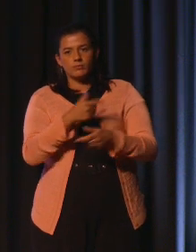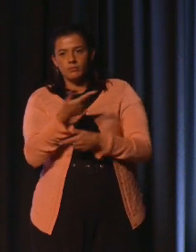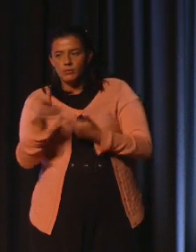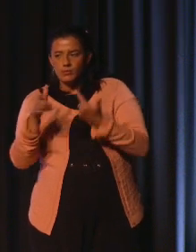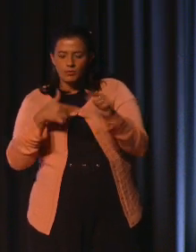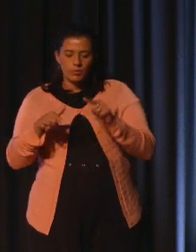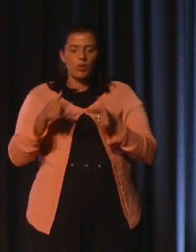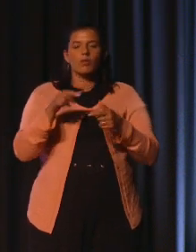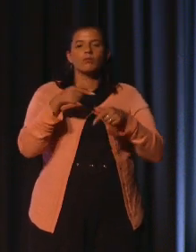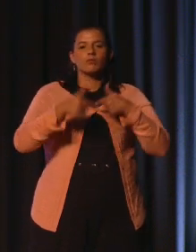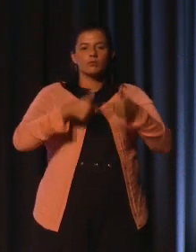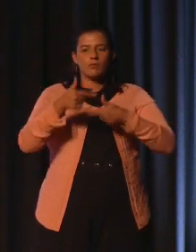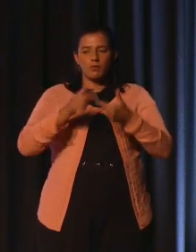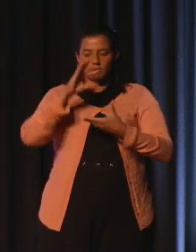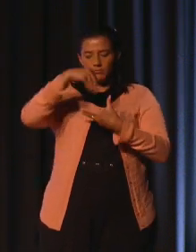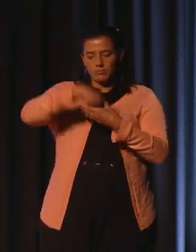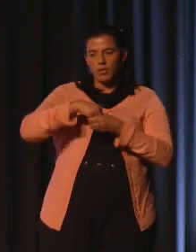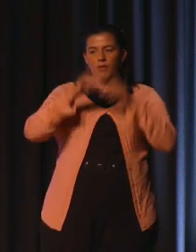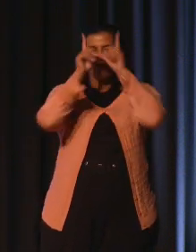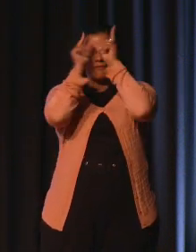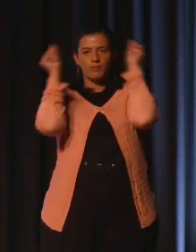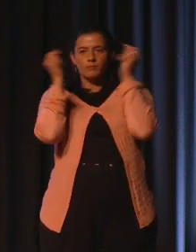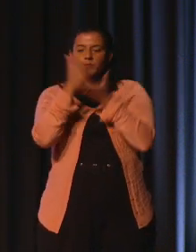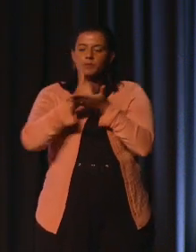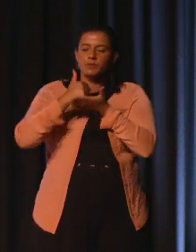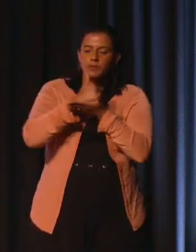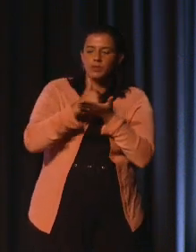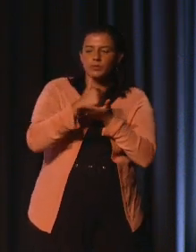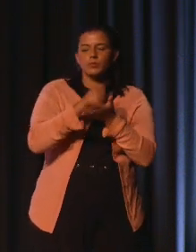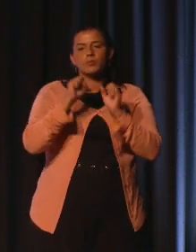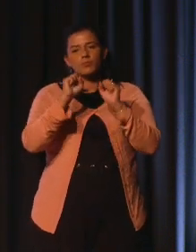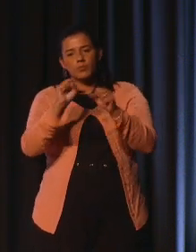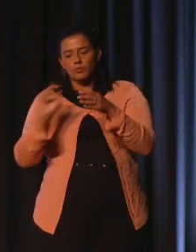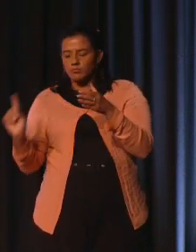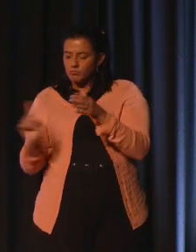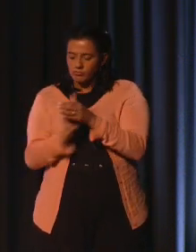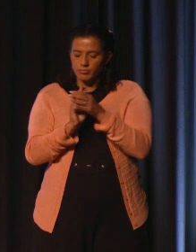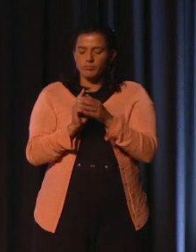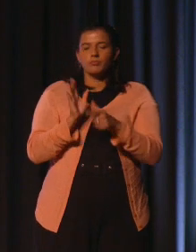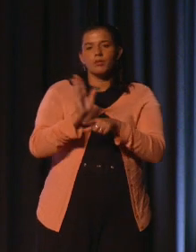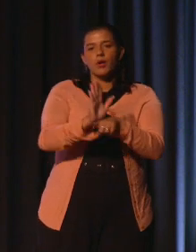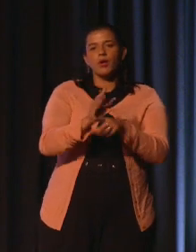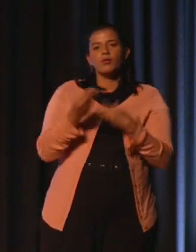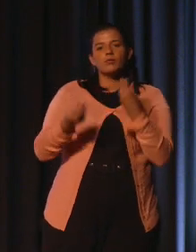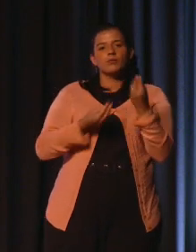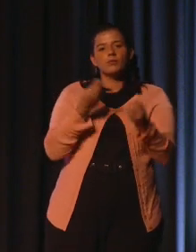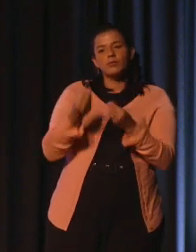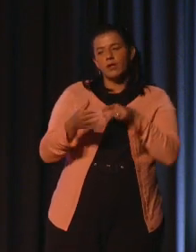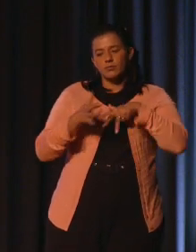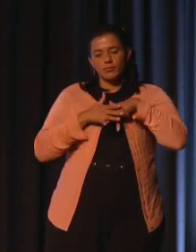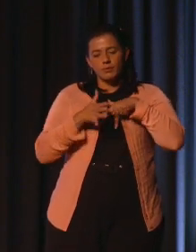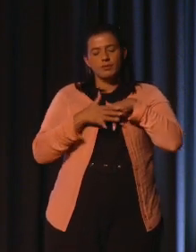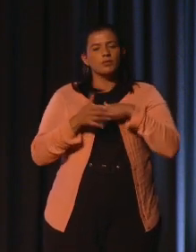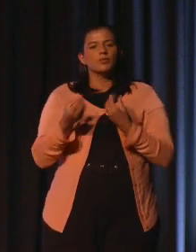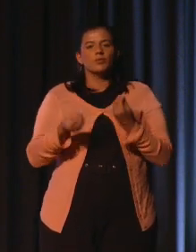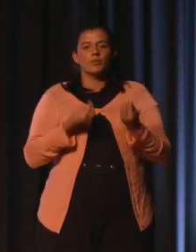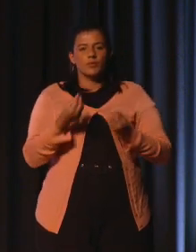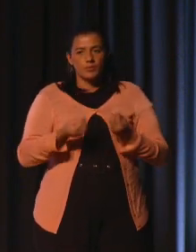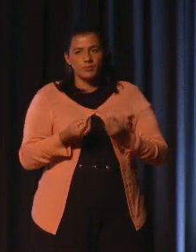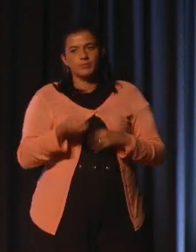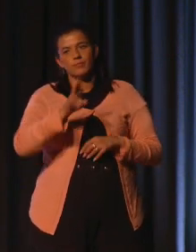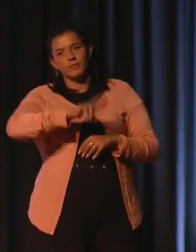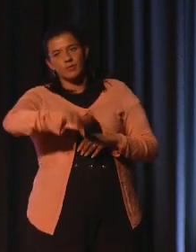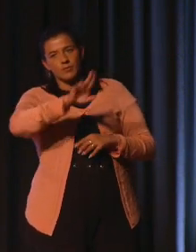clínicos. E aí o que o farmacêutico pode contribuir lá dentro da equipe para aumentar o cuidado desse paciente? Então, a gente realiza